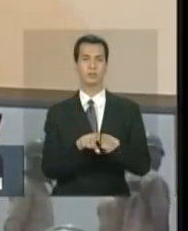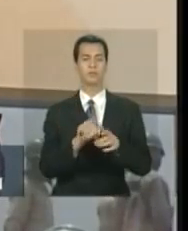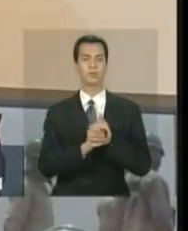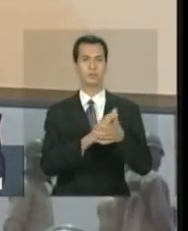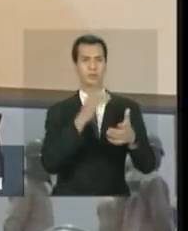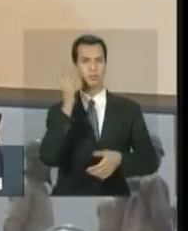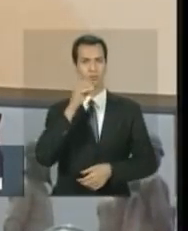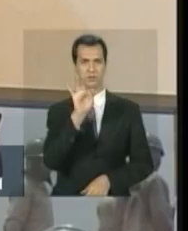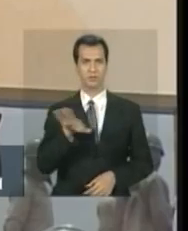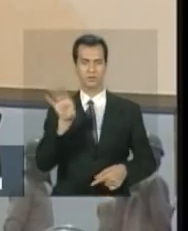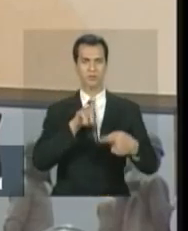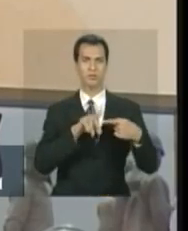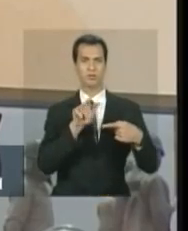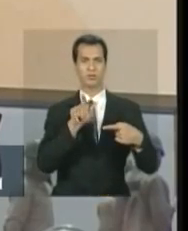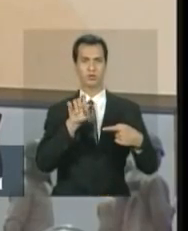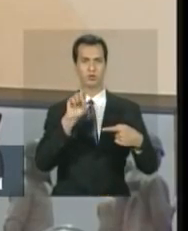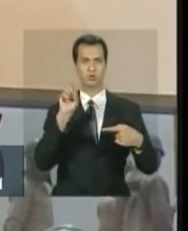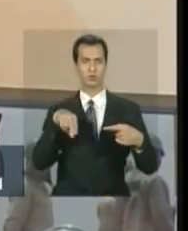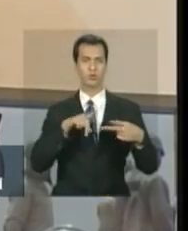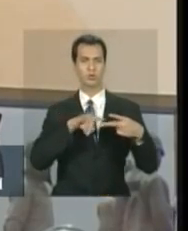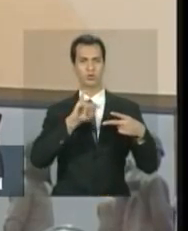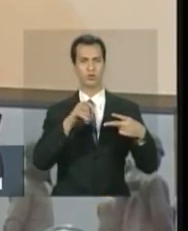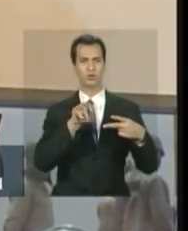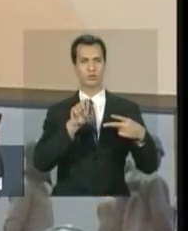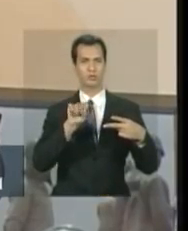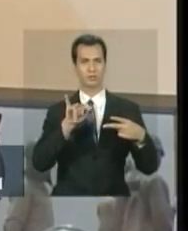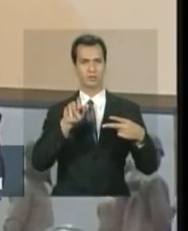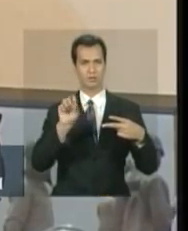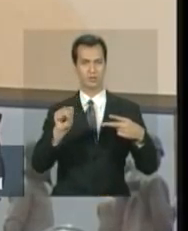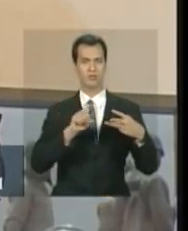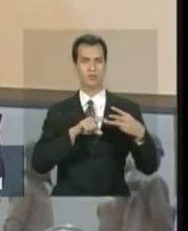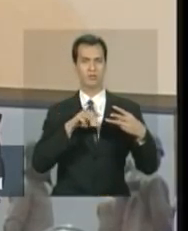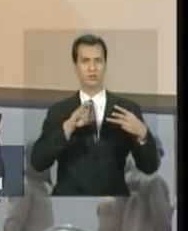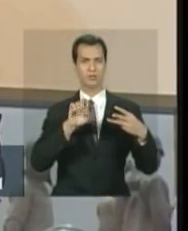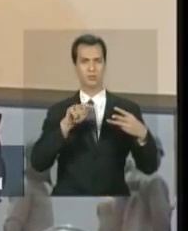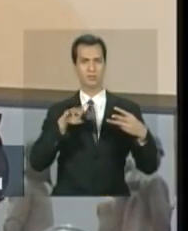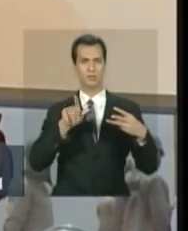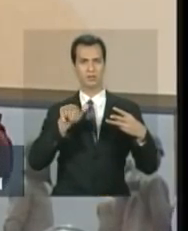Pellegrini, Josias Gomes, o Emiliano,